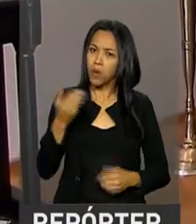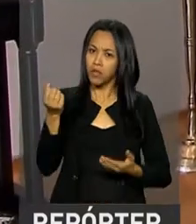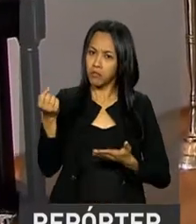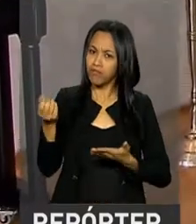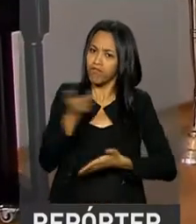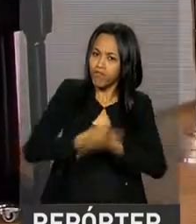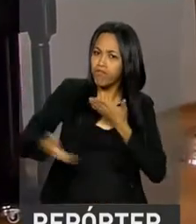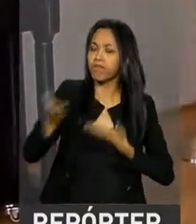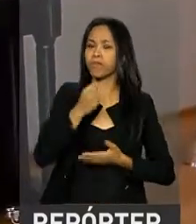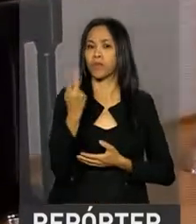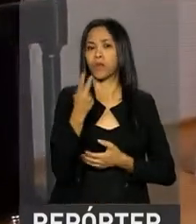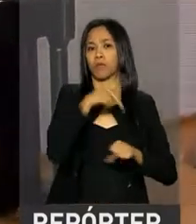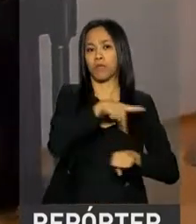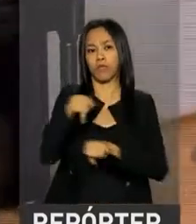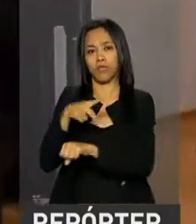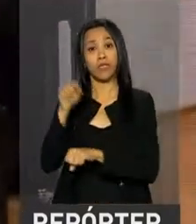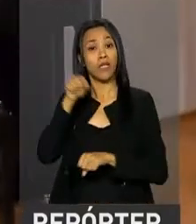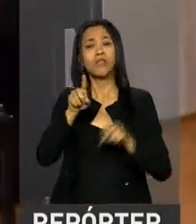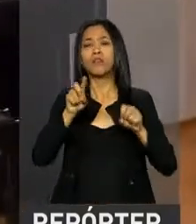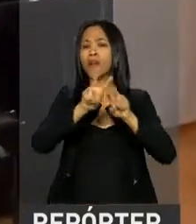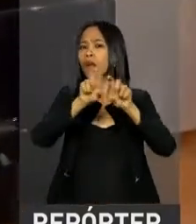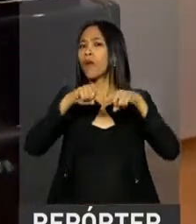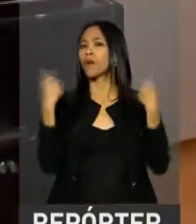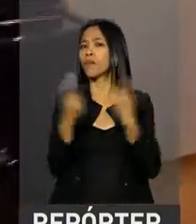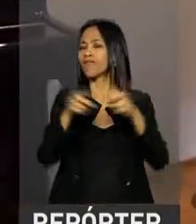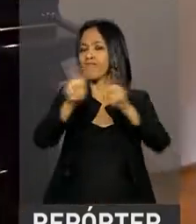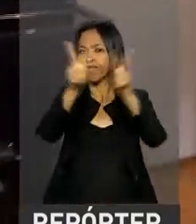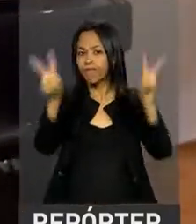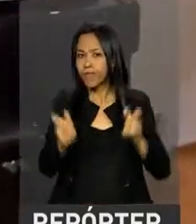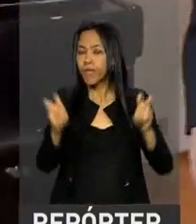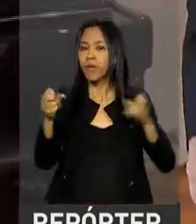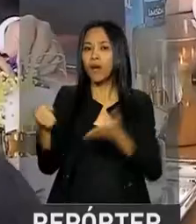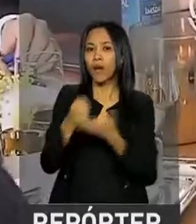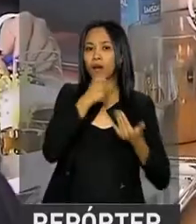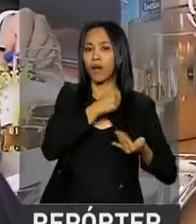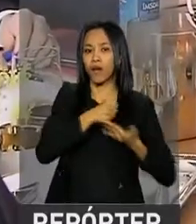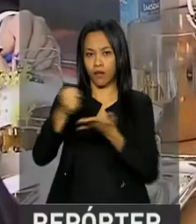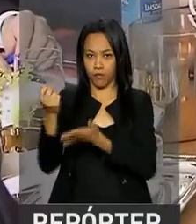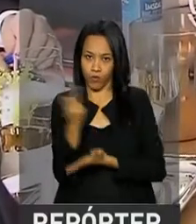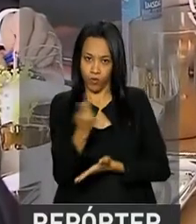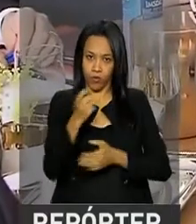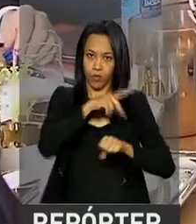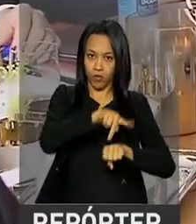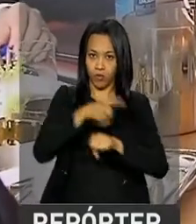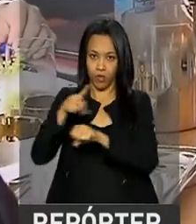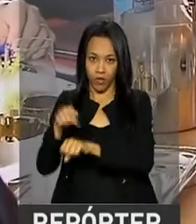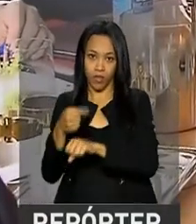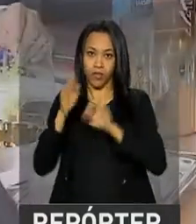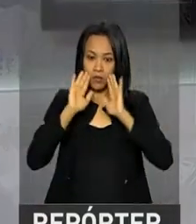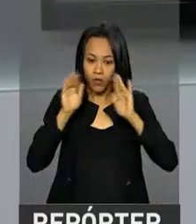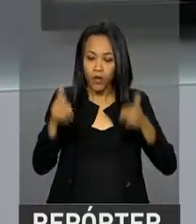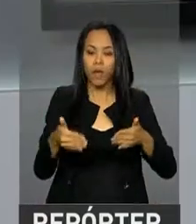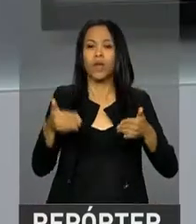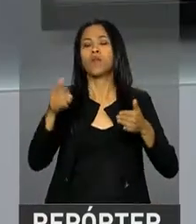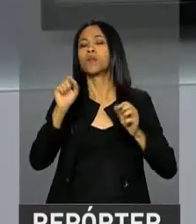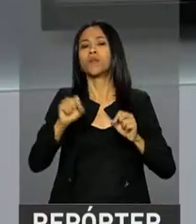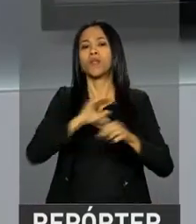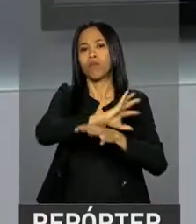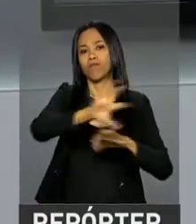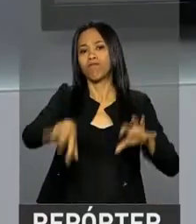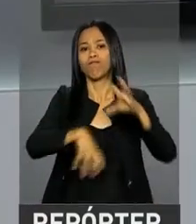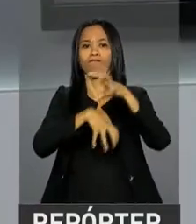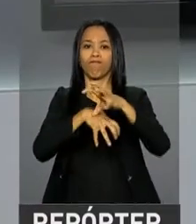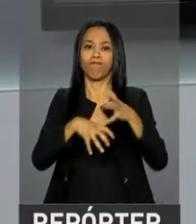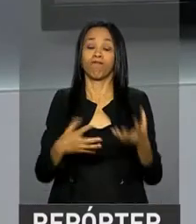países. Na reunião, foram tratados temas que marcam a cooperação entre Brasil e Noruega, como o meio ambiente. O presidente